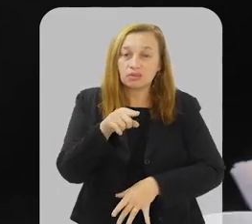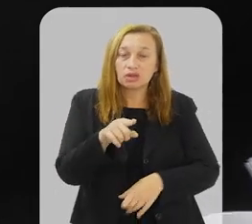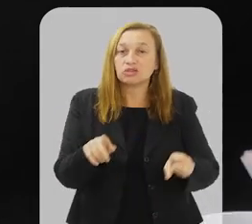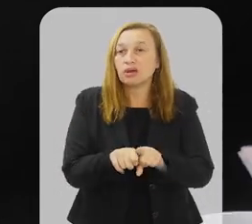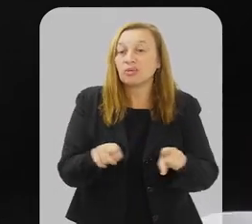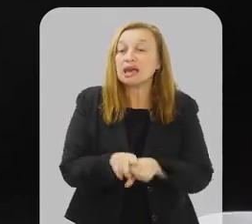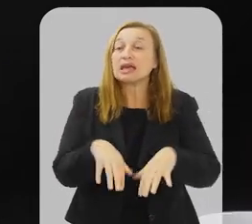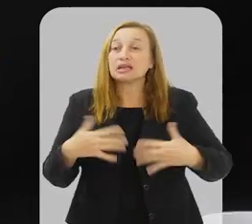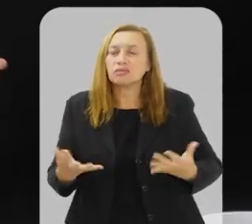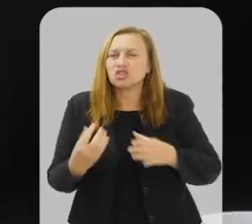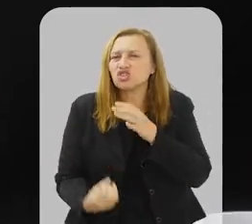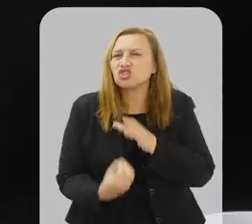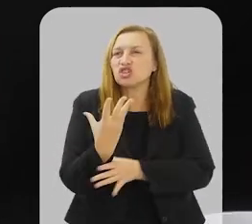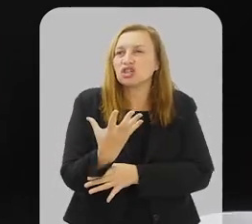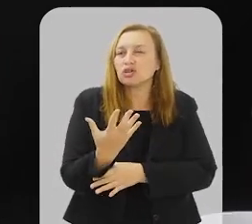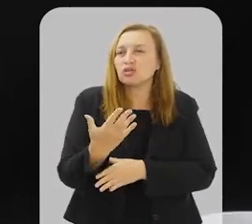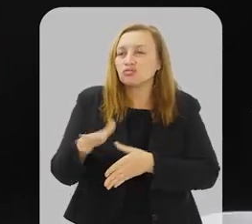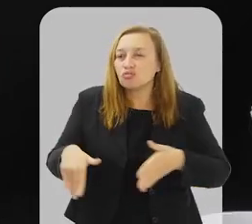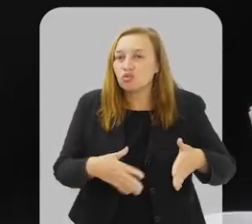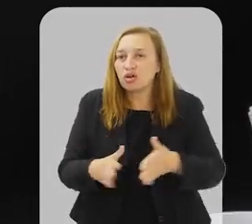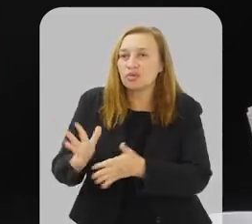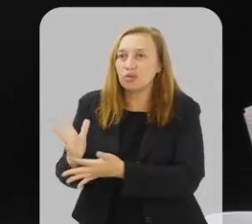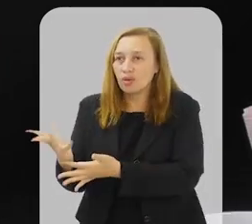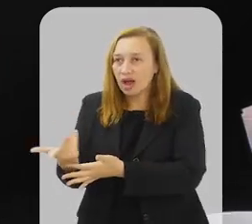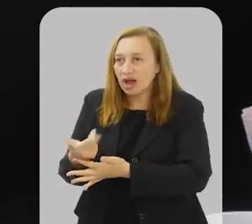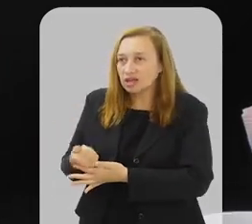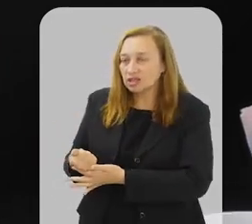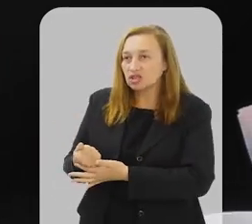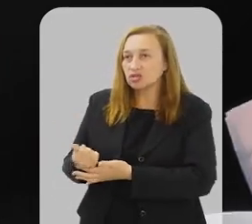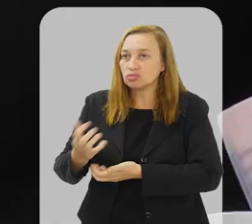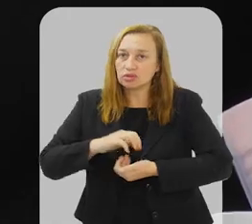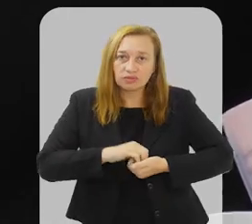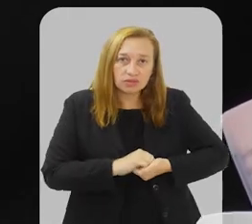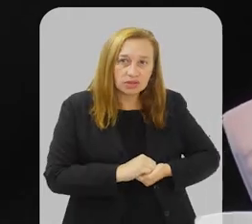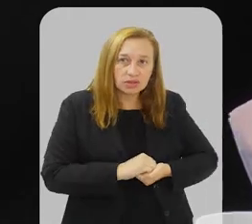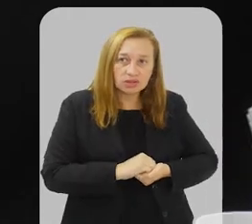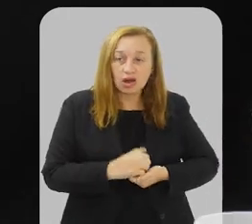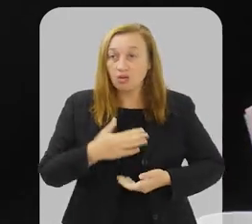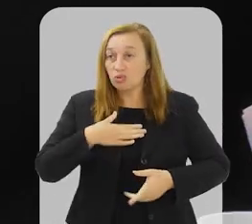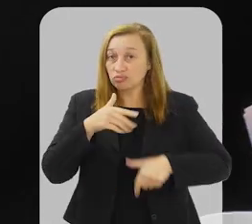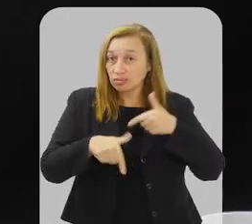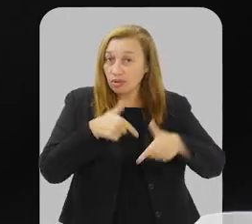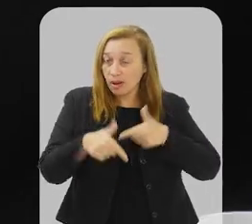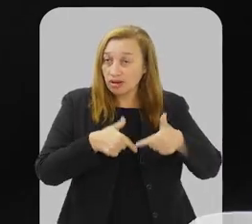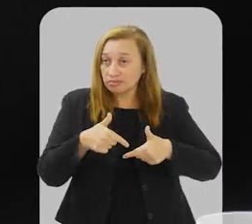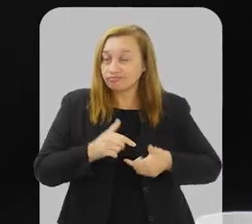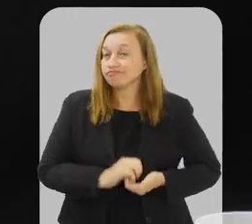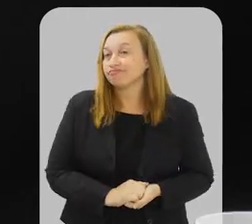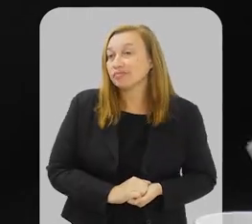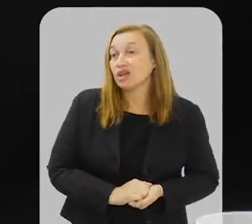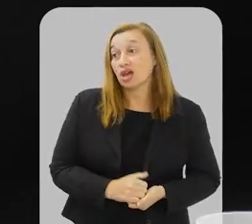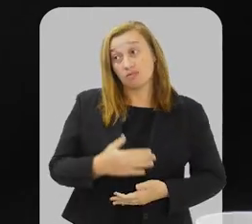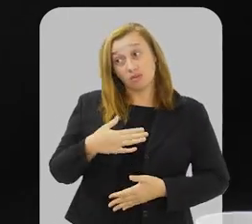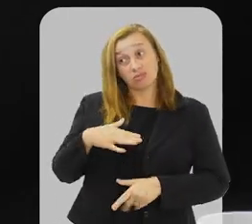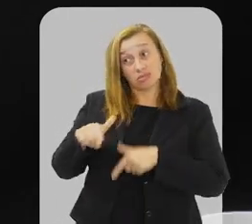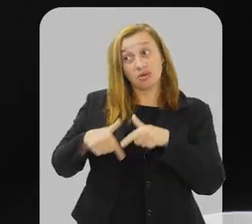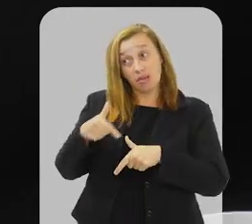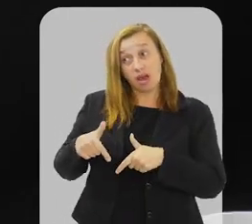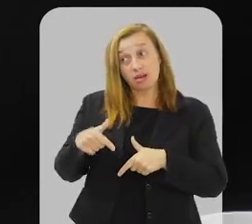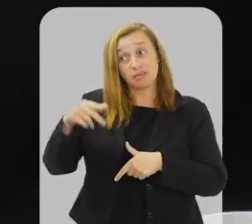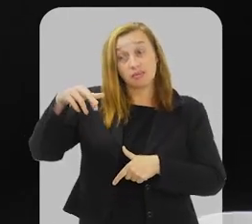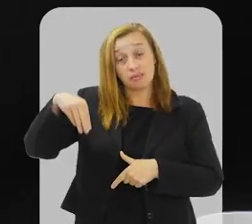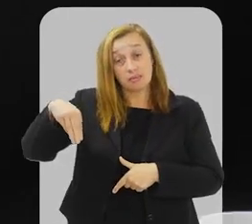eles também então a gente cria uma um caminho artístico dentro da Viradouro e essa é a minha função e essa função